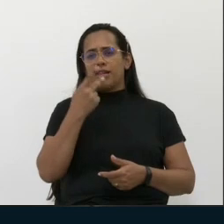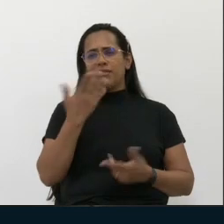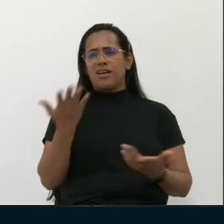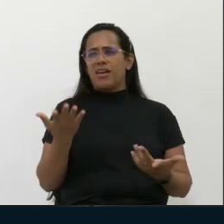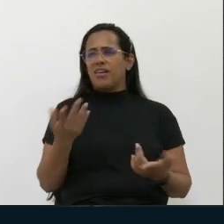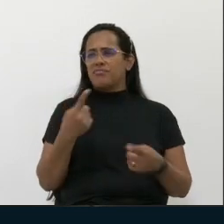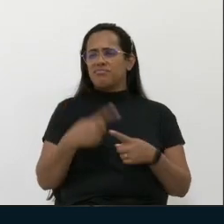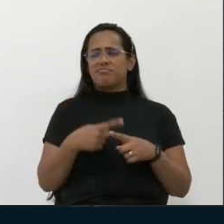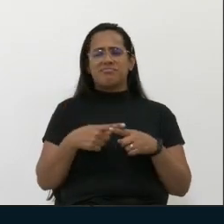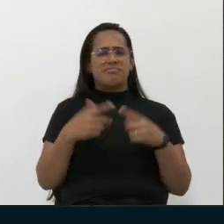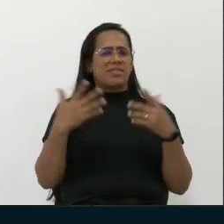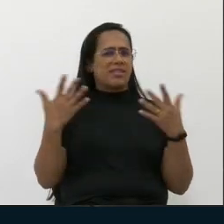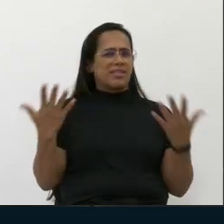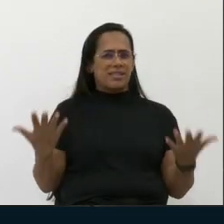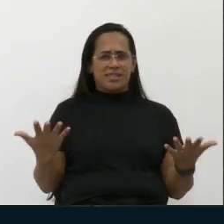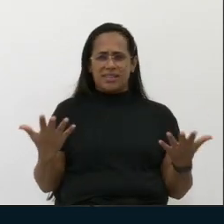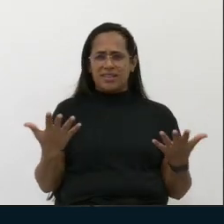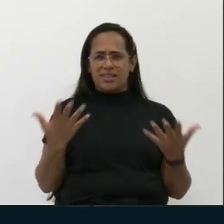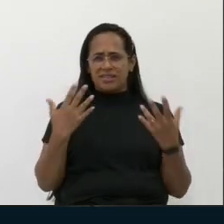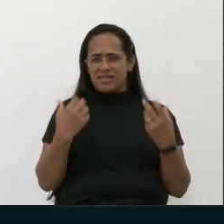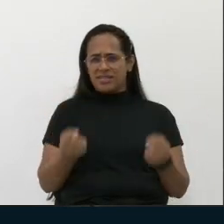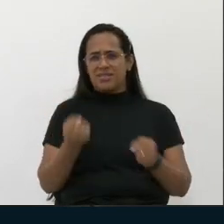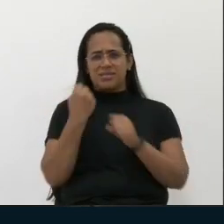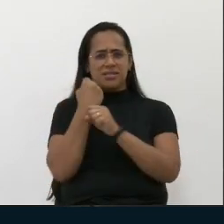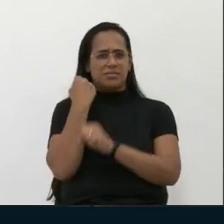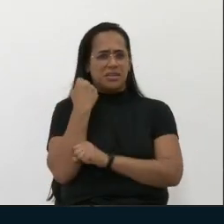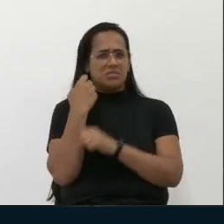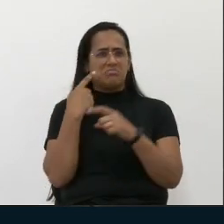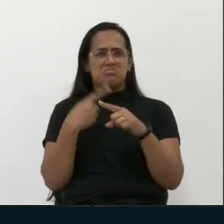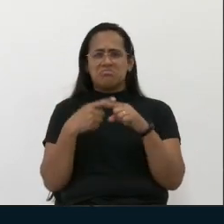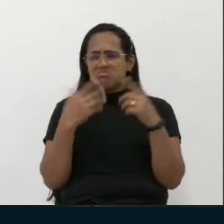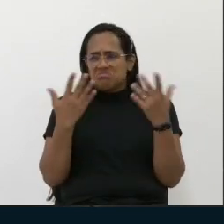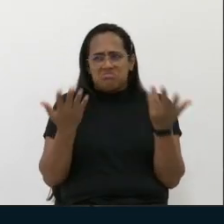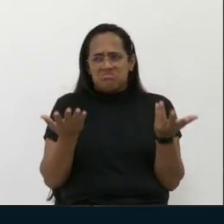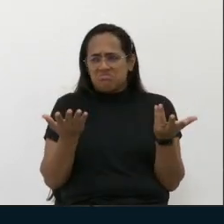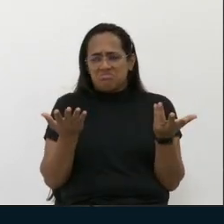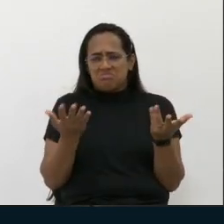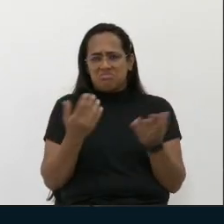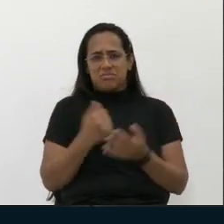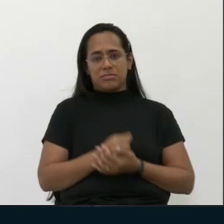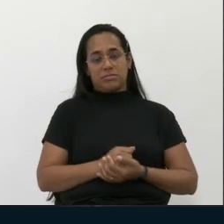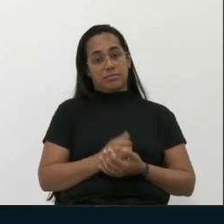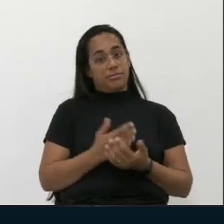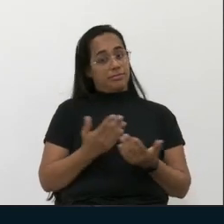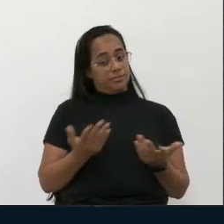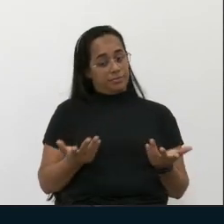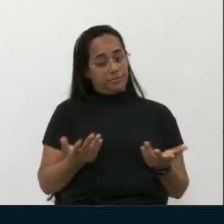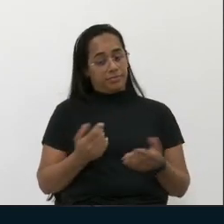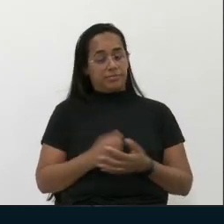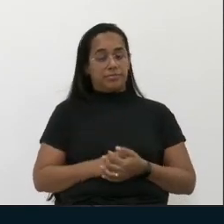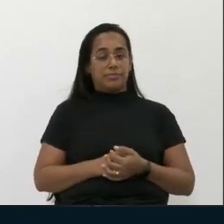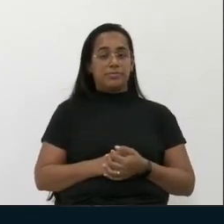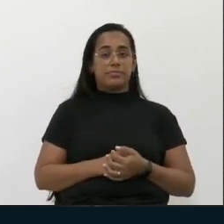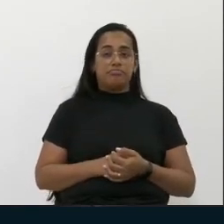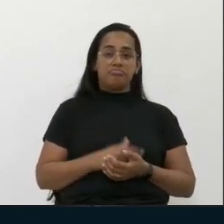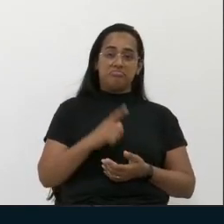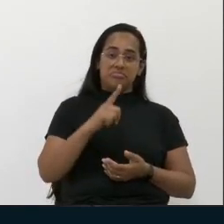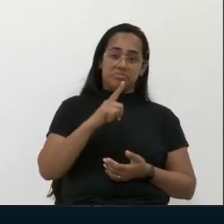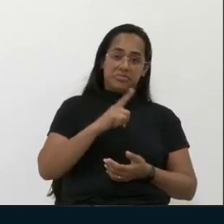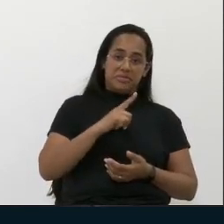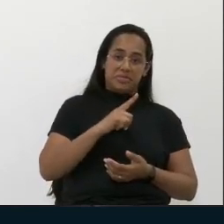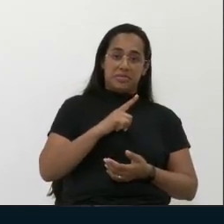quê? Talvez para ter mais uma estatal, para poder